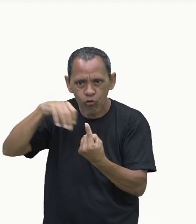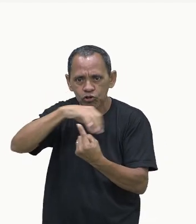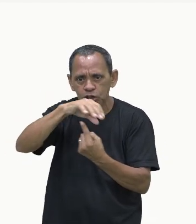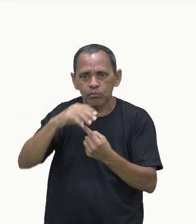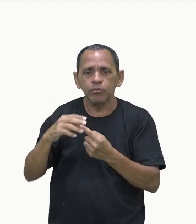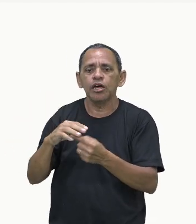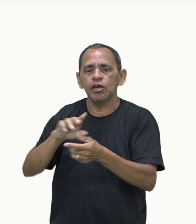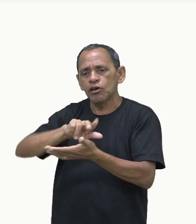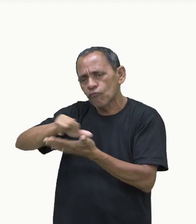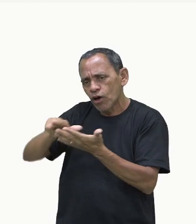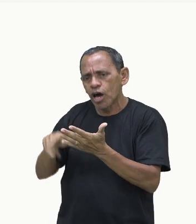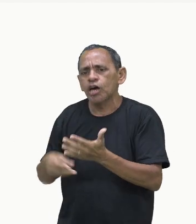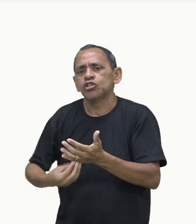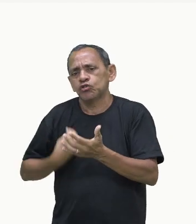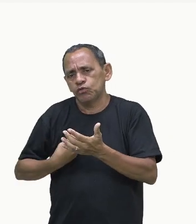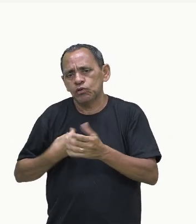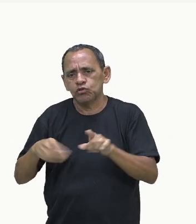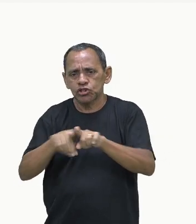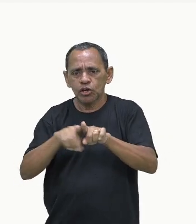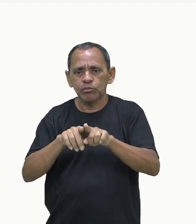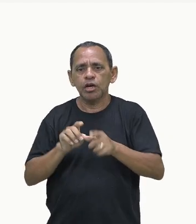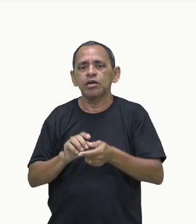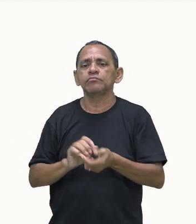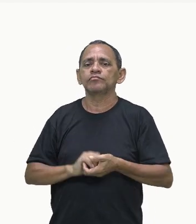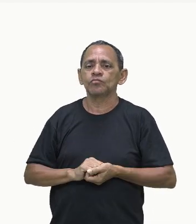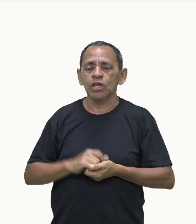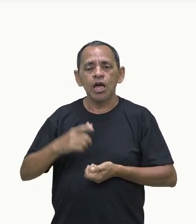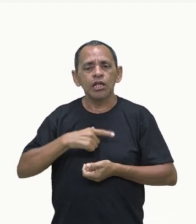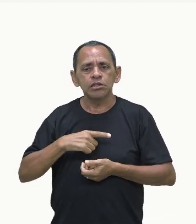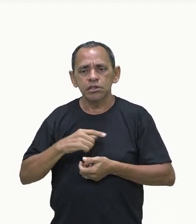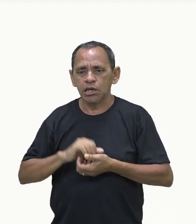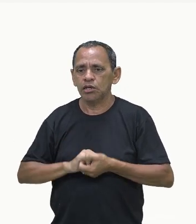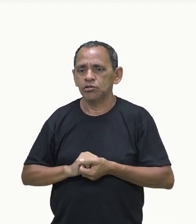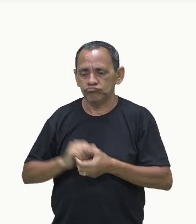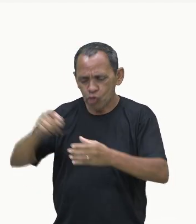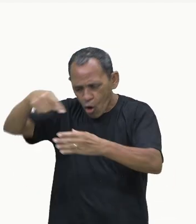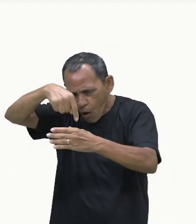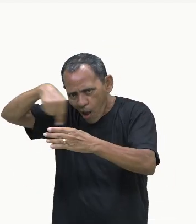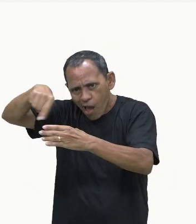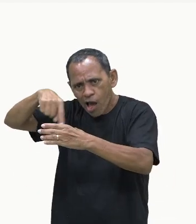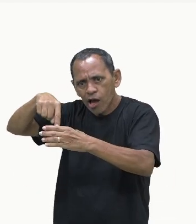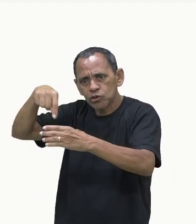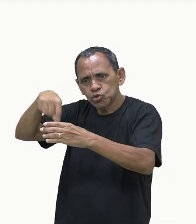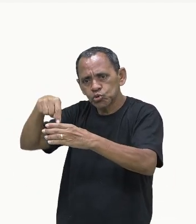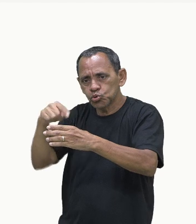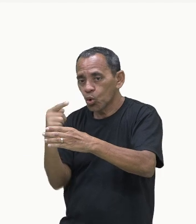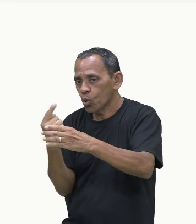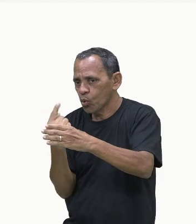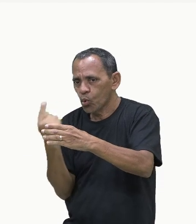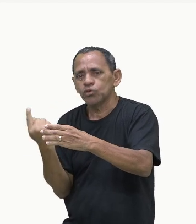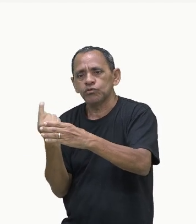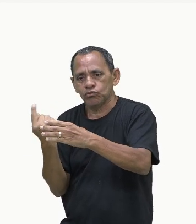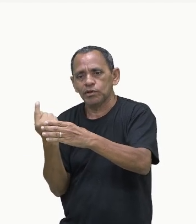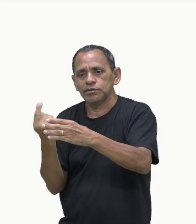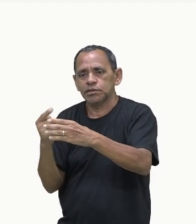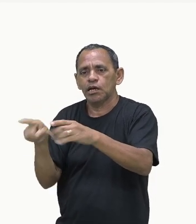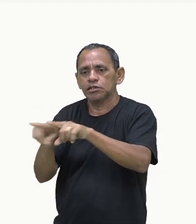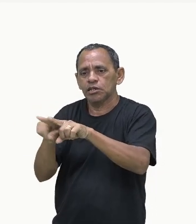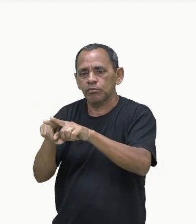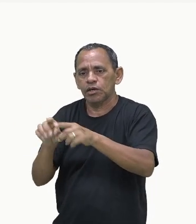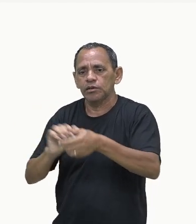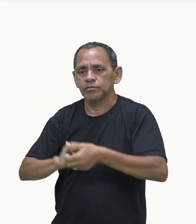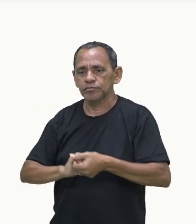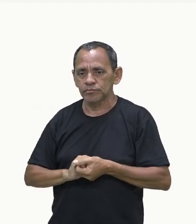um núcleo individualizado. Se eu fosse aqui esquematizar para vocês, tá? Eu faria assim, que as